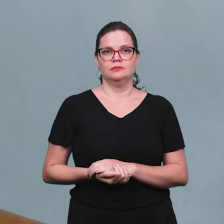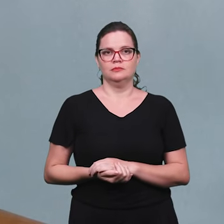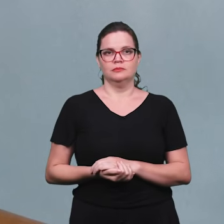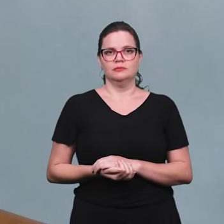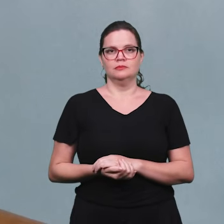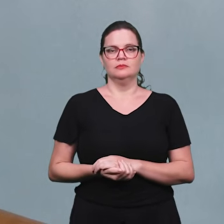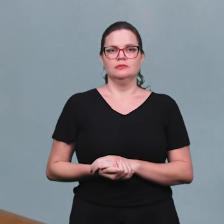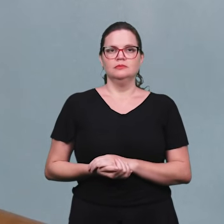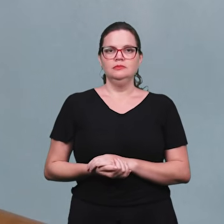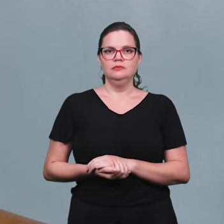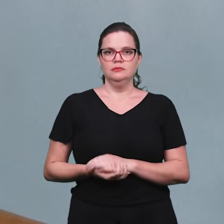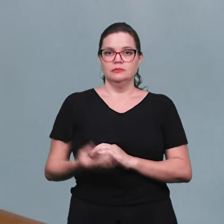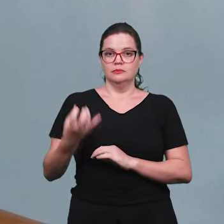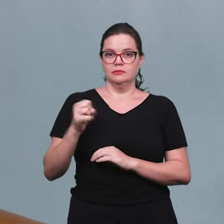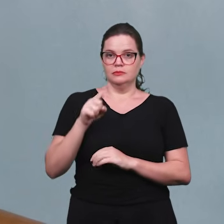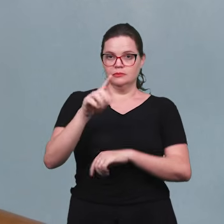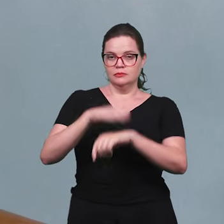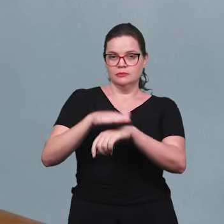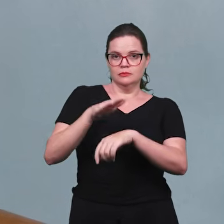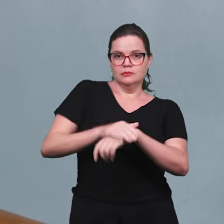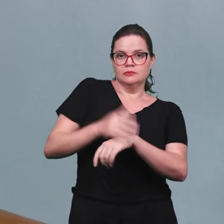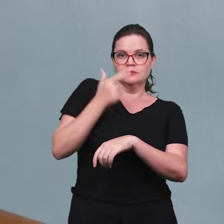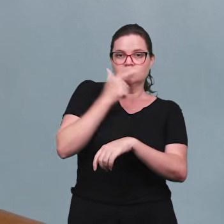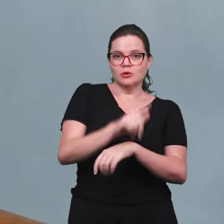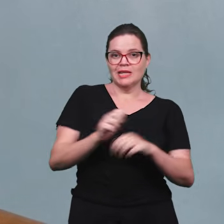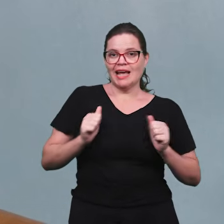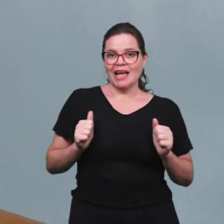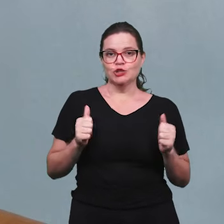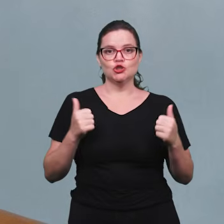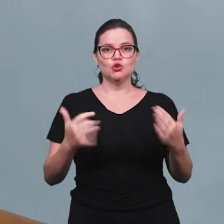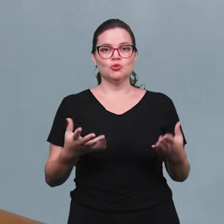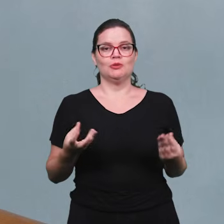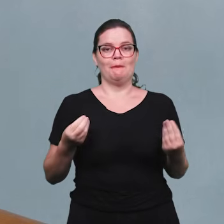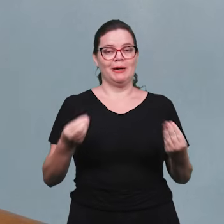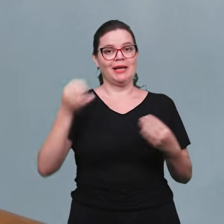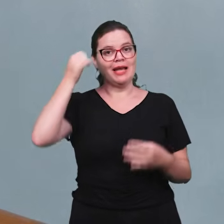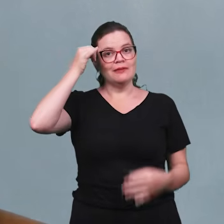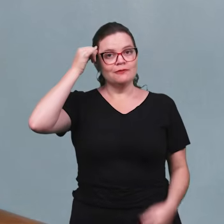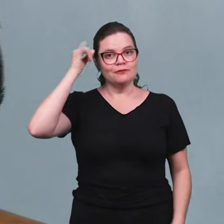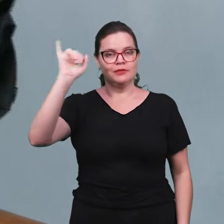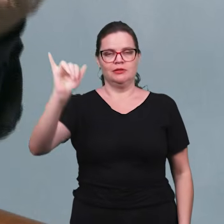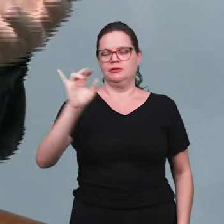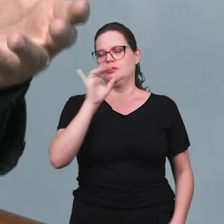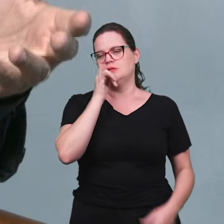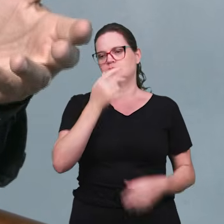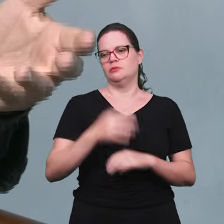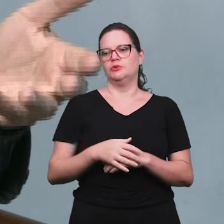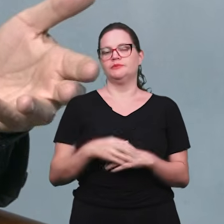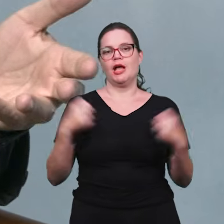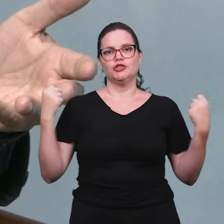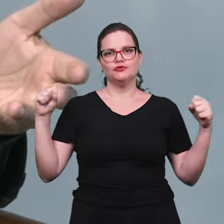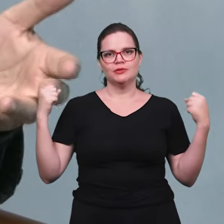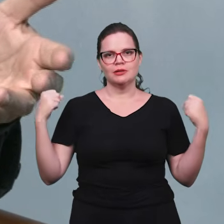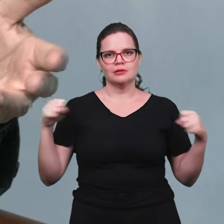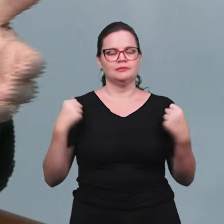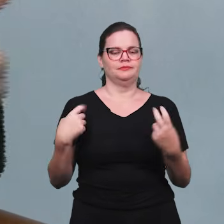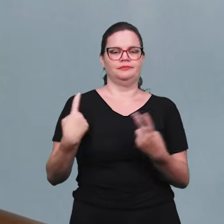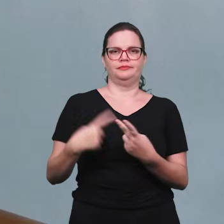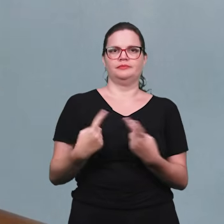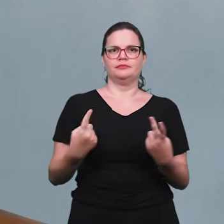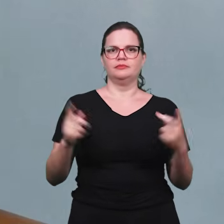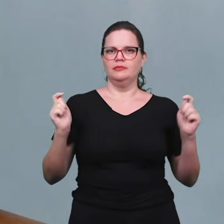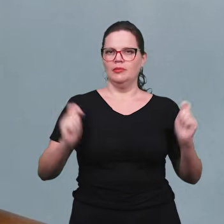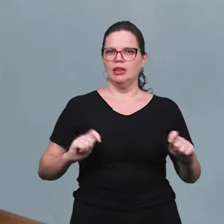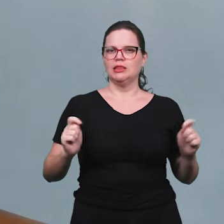quando você está prevenindo, né, você está fazendo a ação, atividades físicas, né,